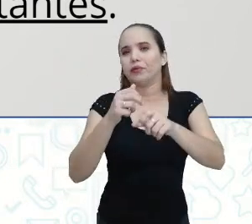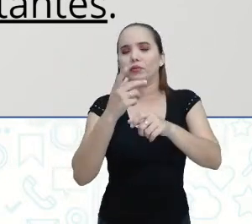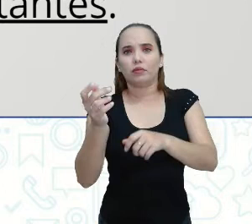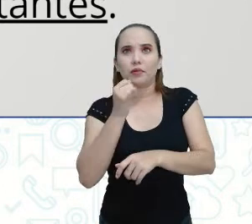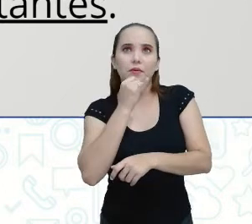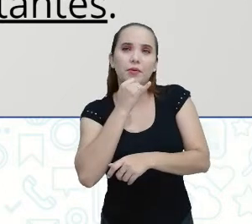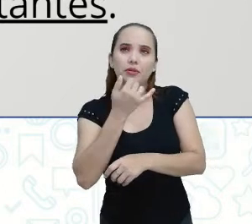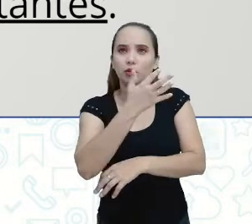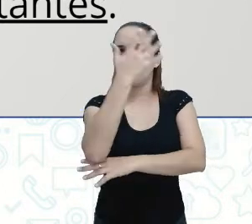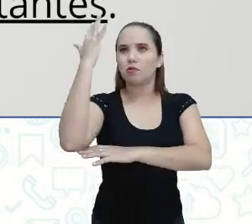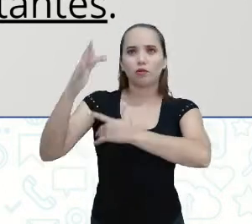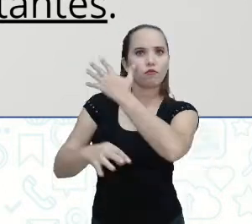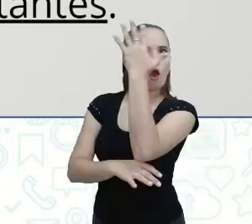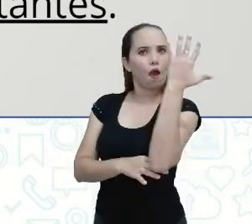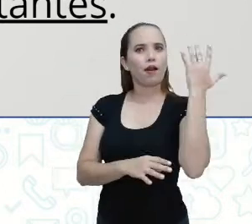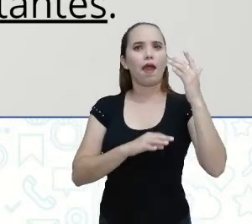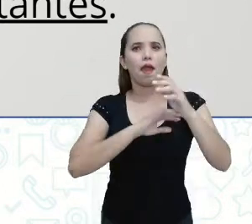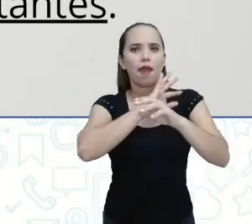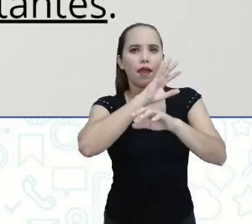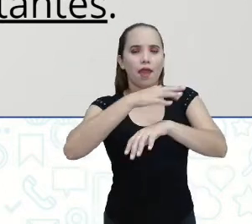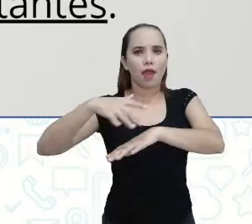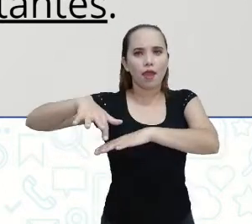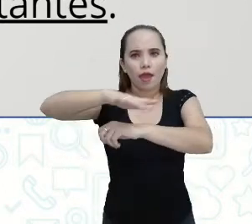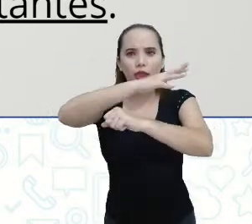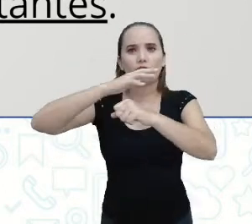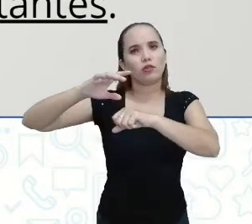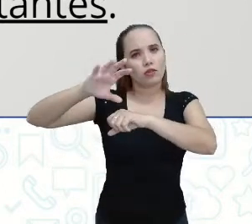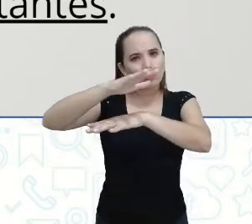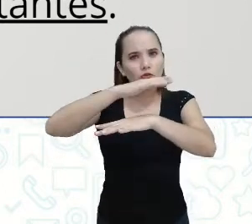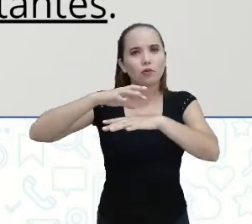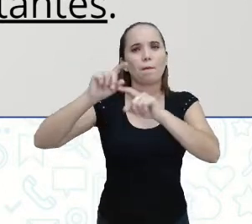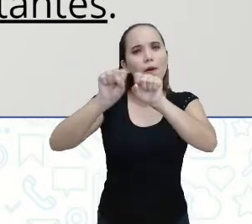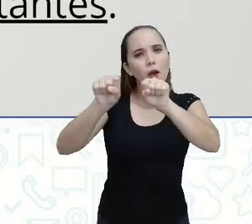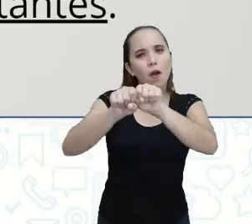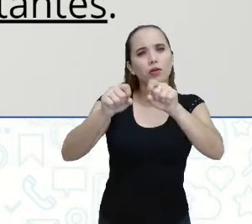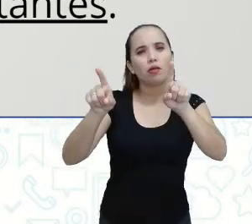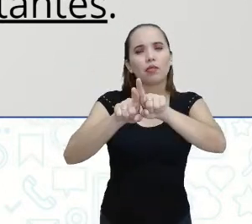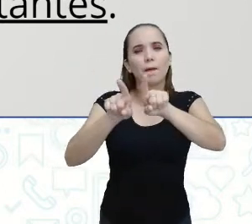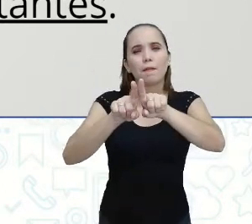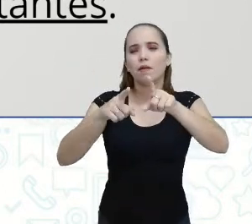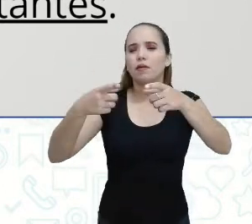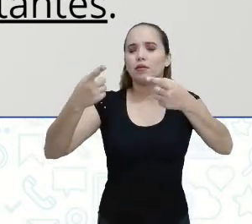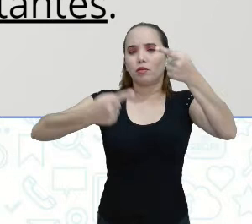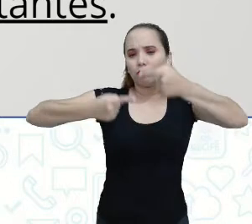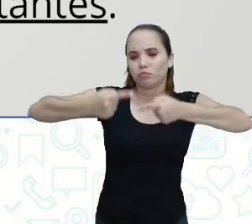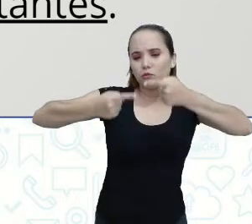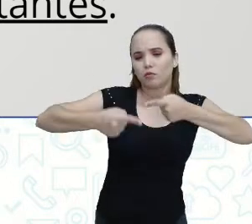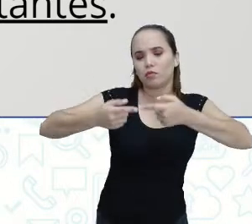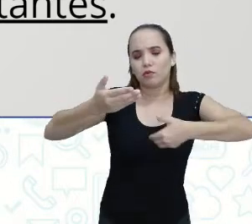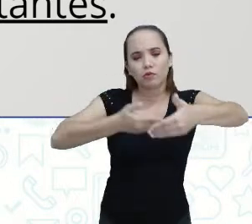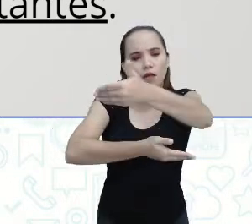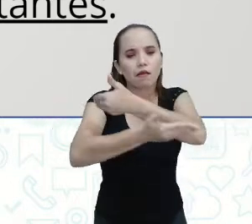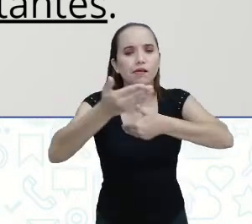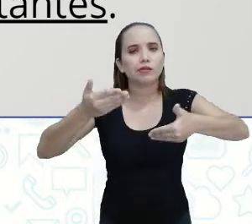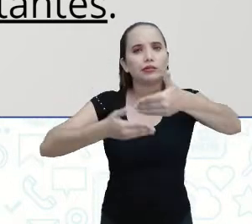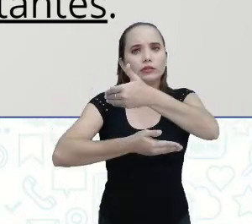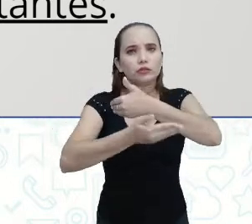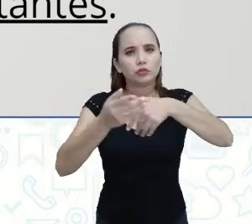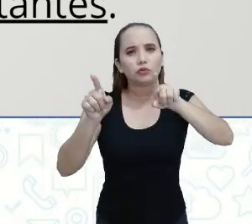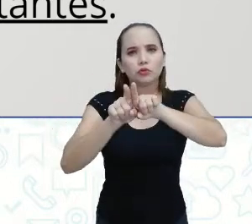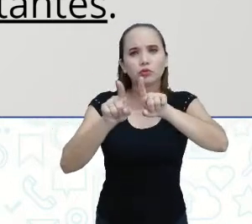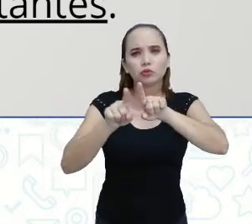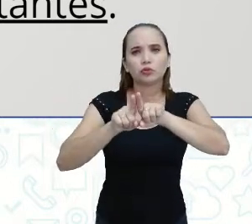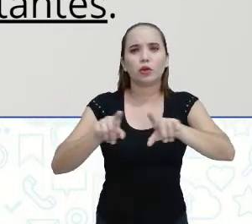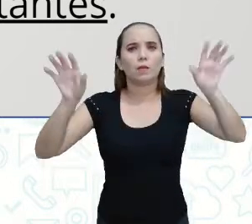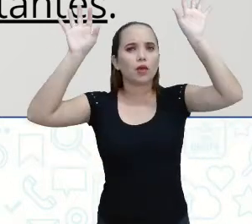do céu, do sistema político, das relações sociais, mas ele escolheu falar do